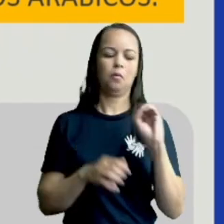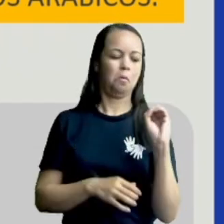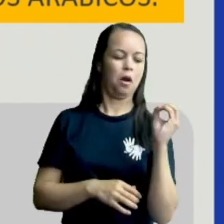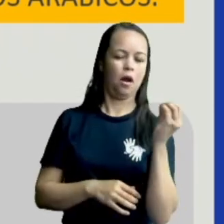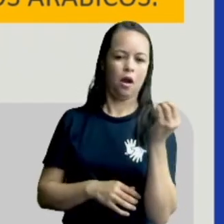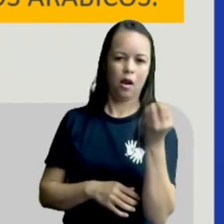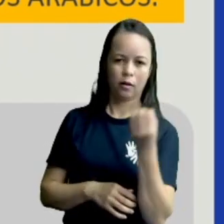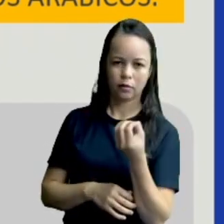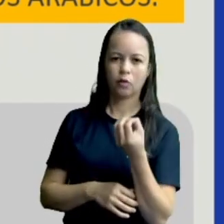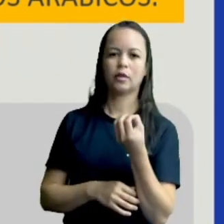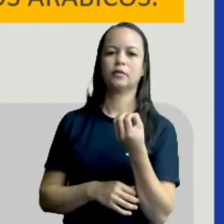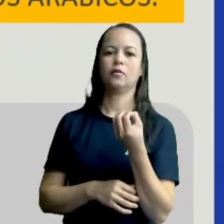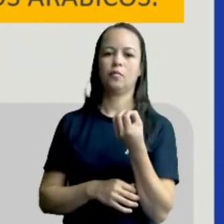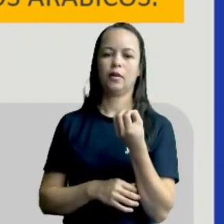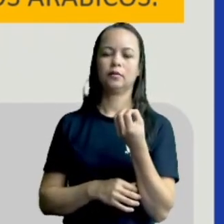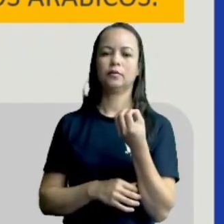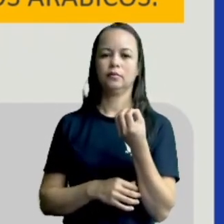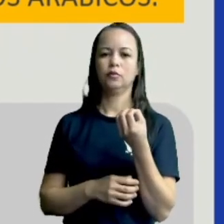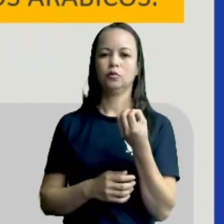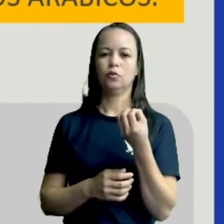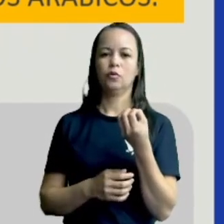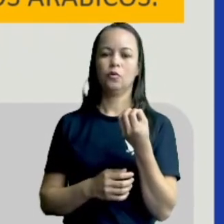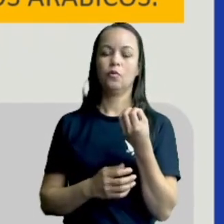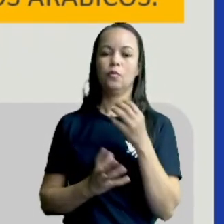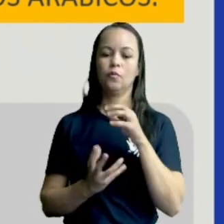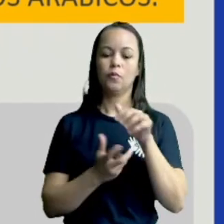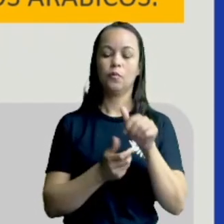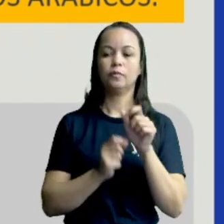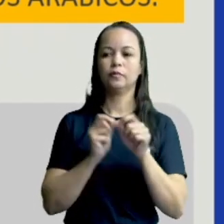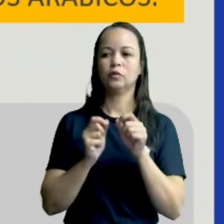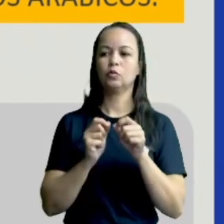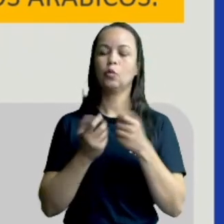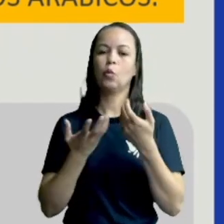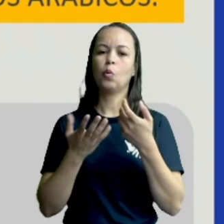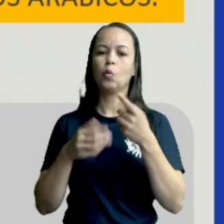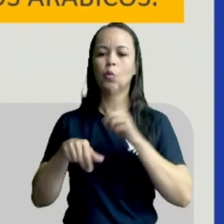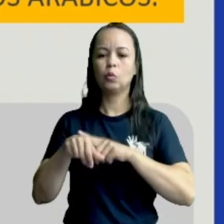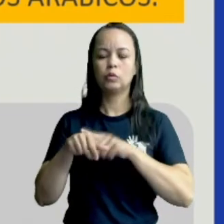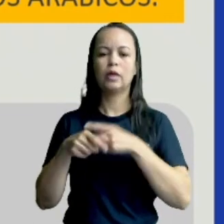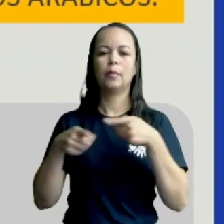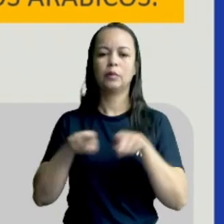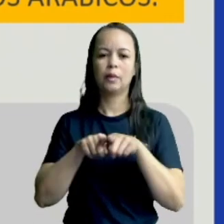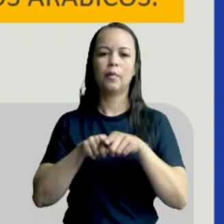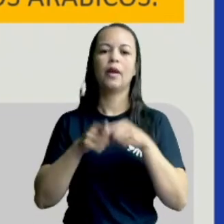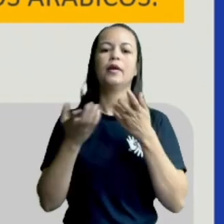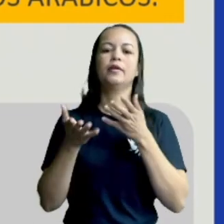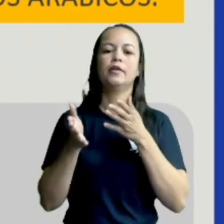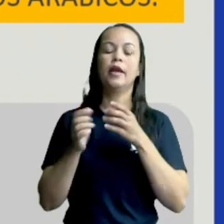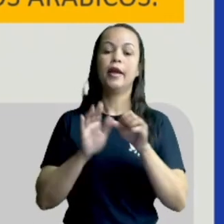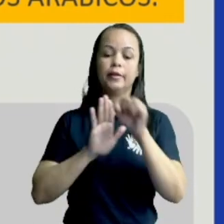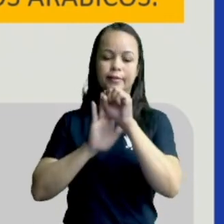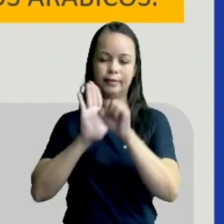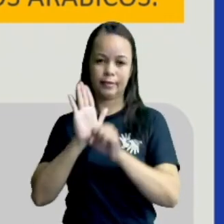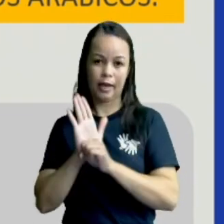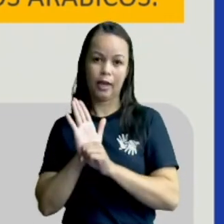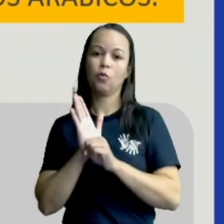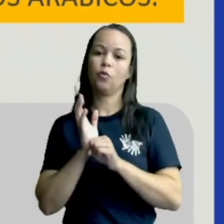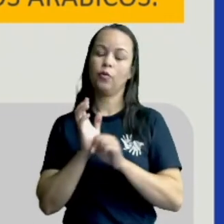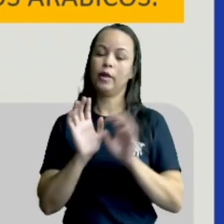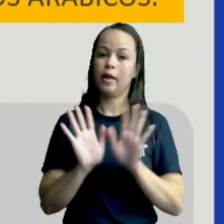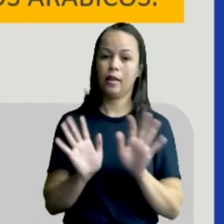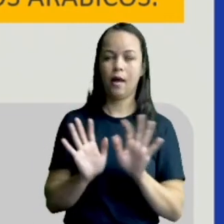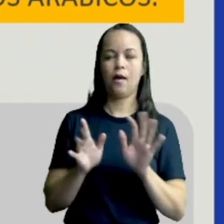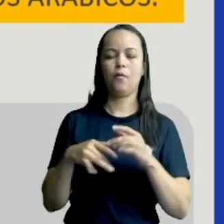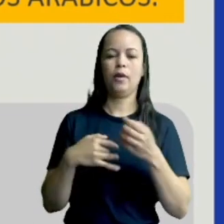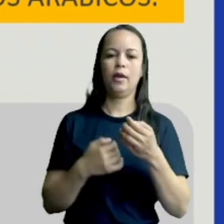completas do planeta. A representação do tempo em séculos, que é representada em algarismos romanos e não em algarismos arábicos.